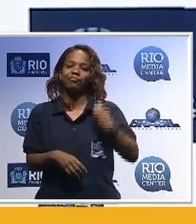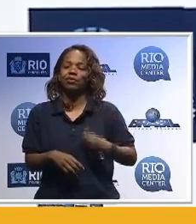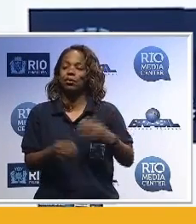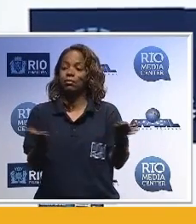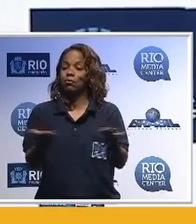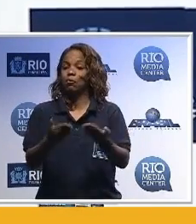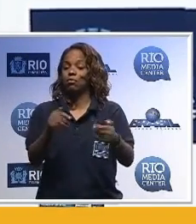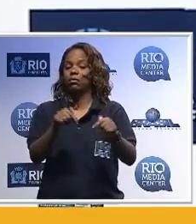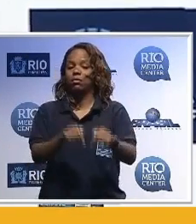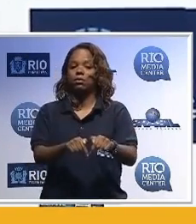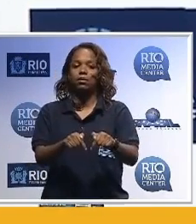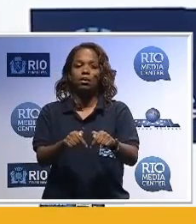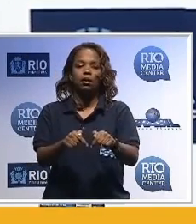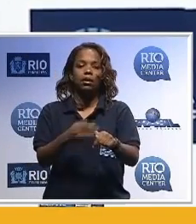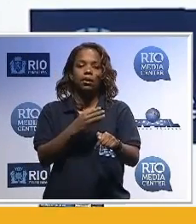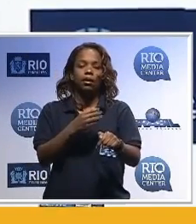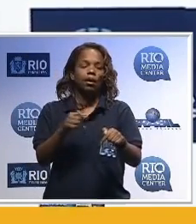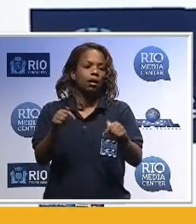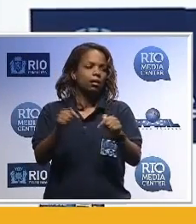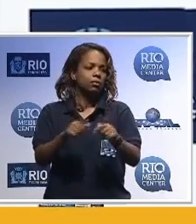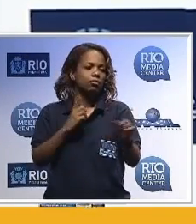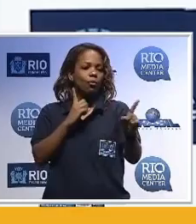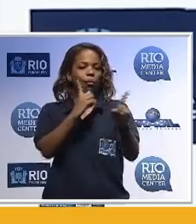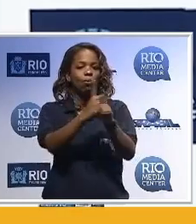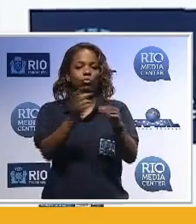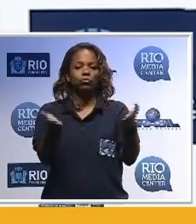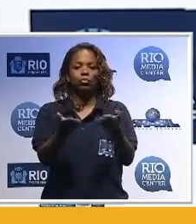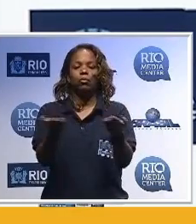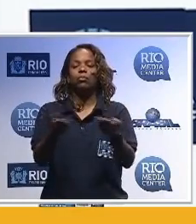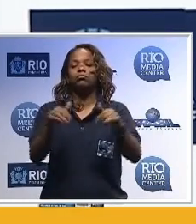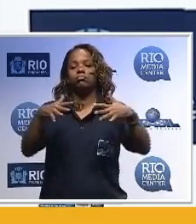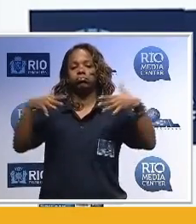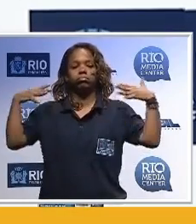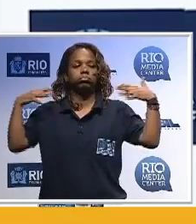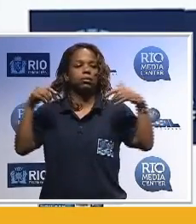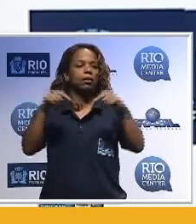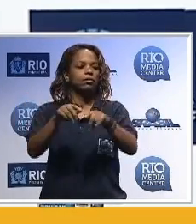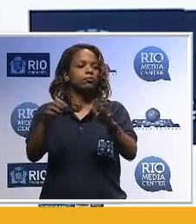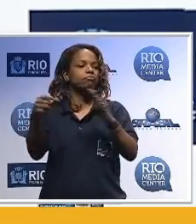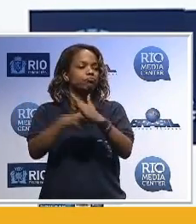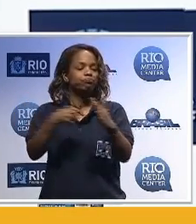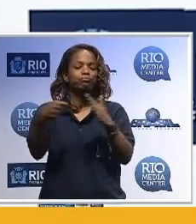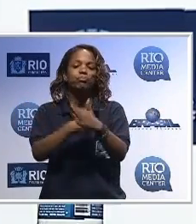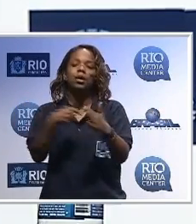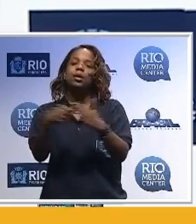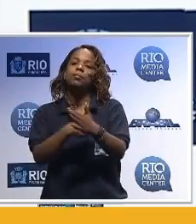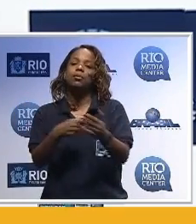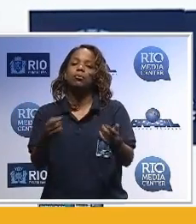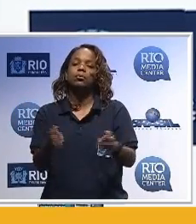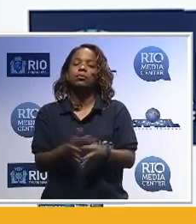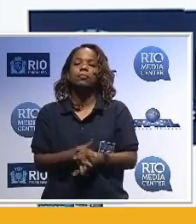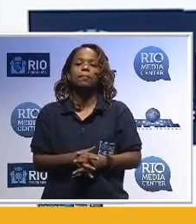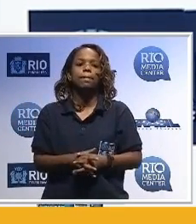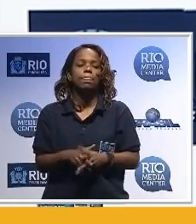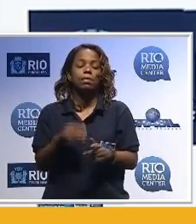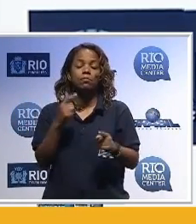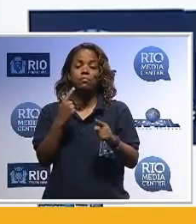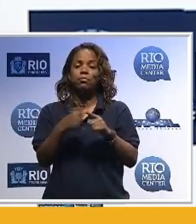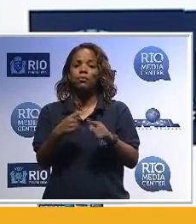participando desse encontro, dessa coletiva com o ministro e com o presidente da Embratur,